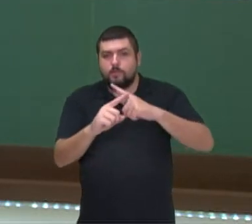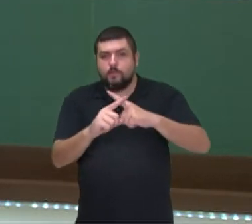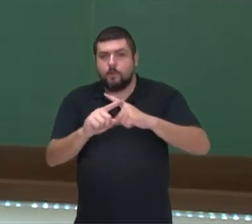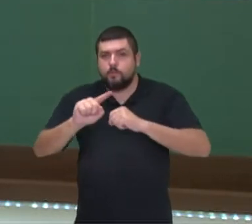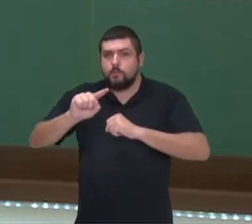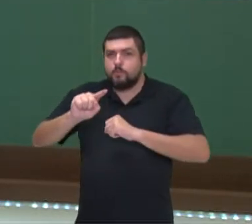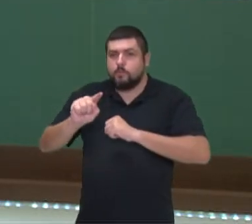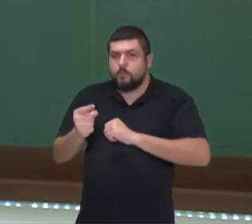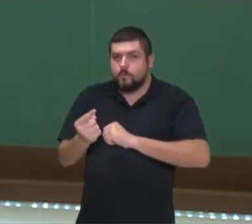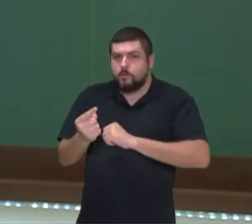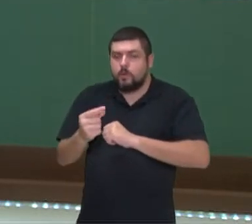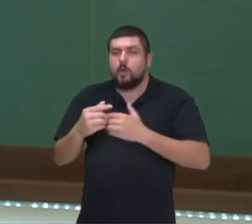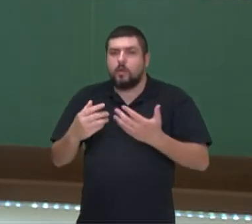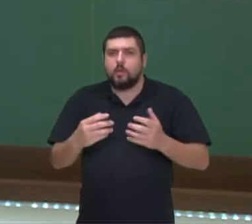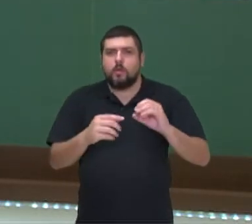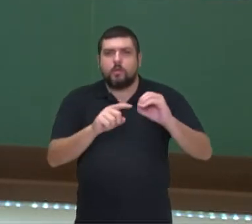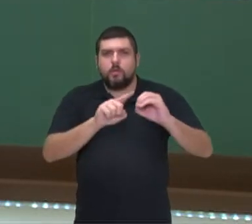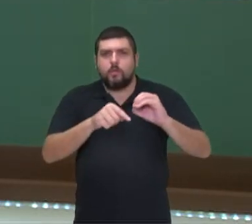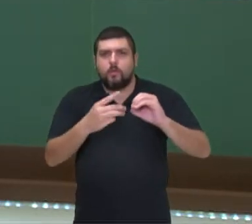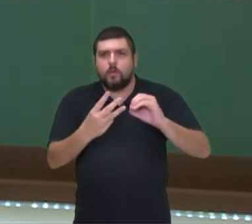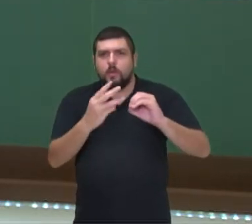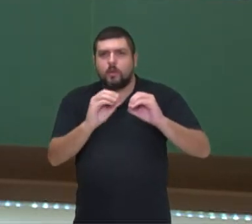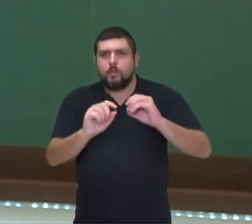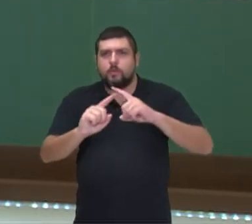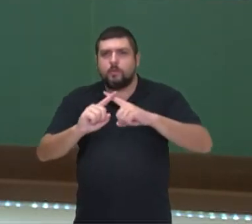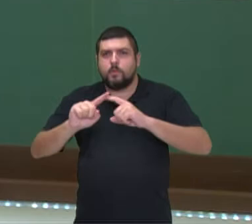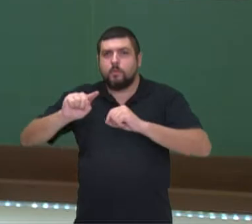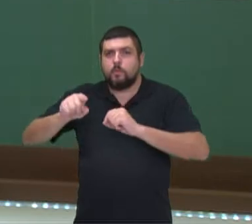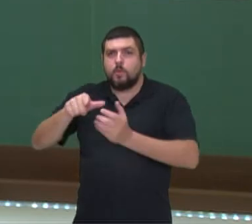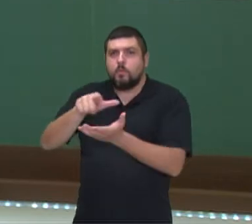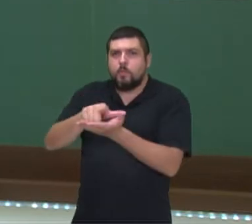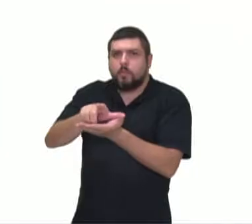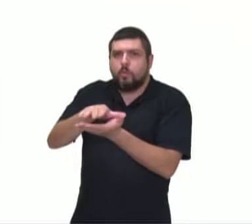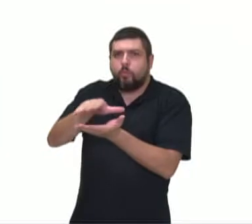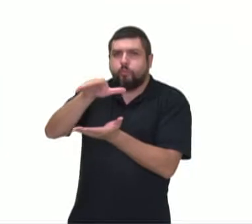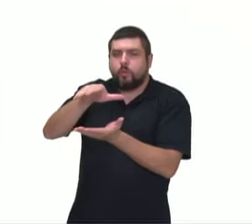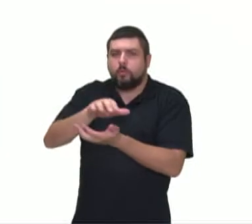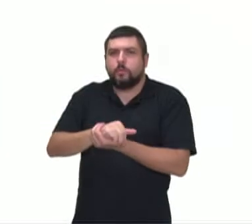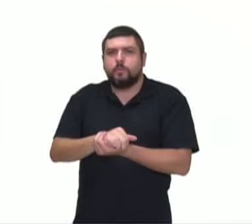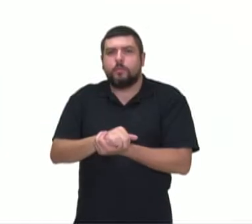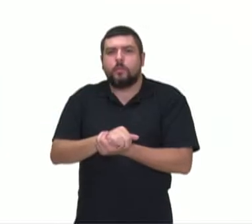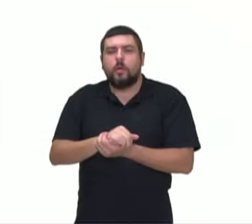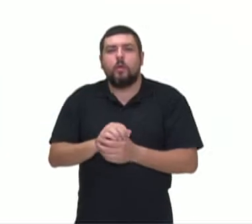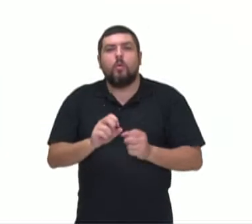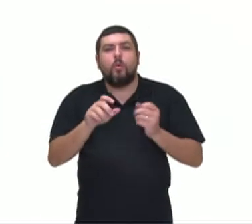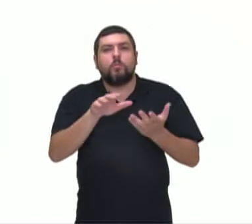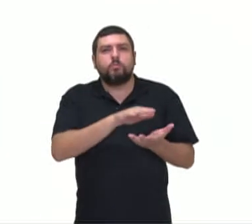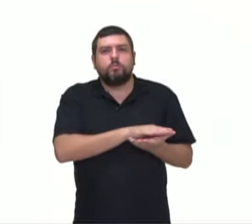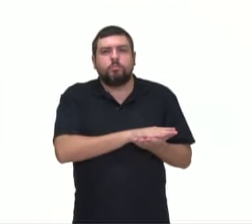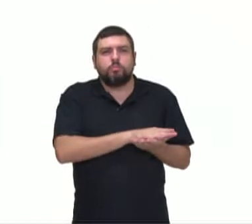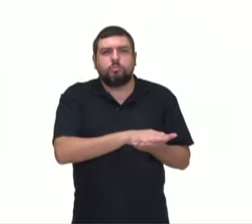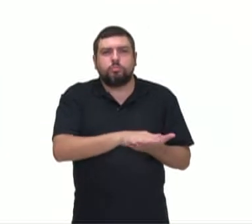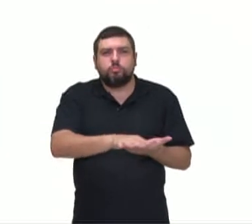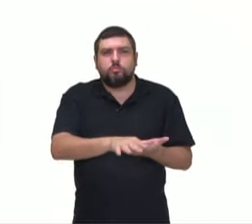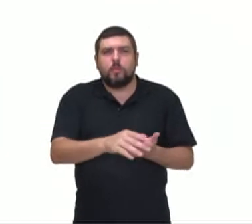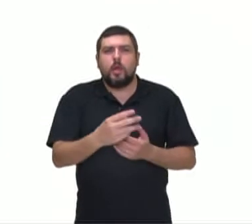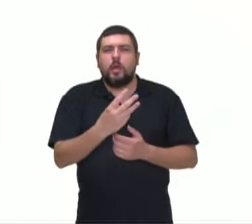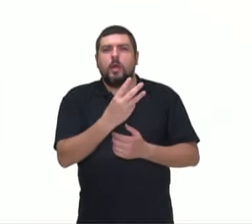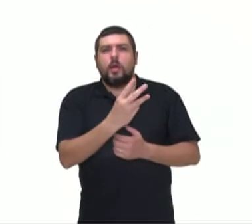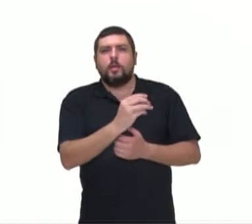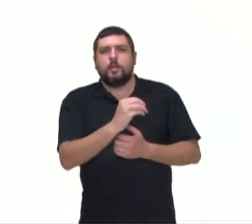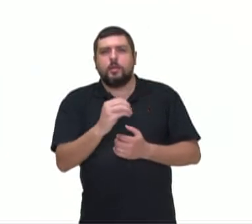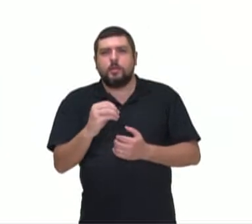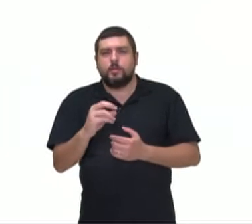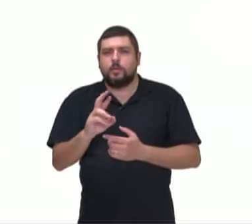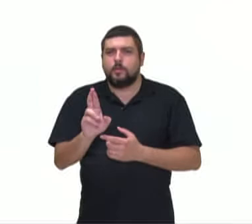30 centavos vezes a quantidade que ele mandou fazer. Ali temos, né, que ele irá gastar 300 reais, tá bom? Então,